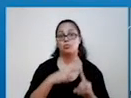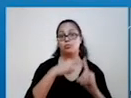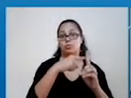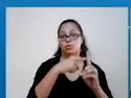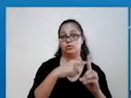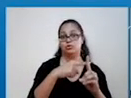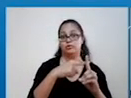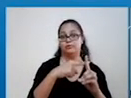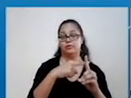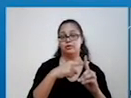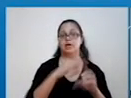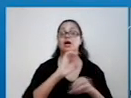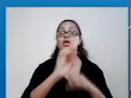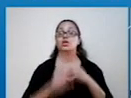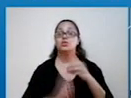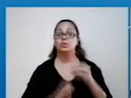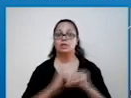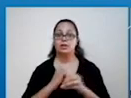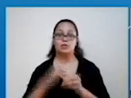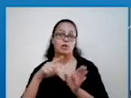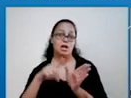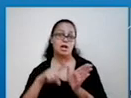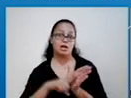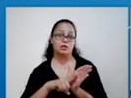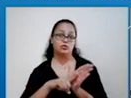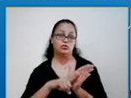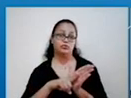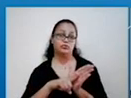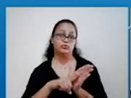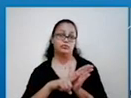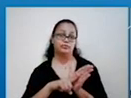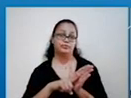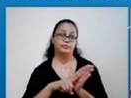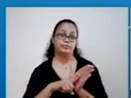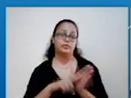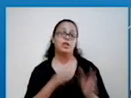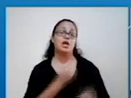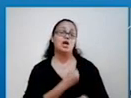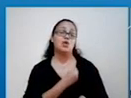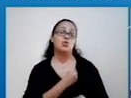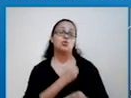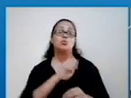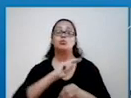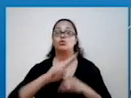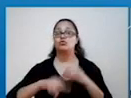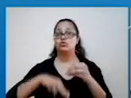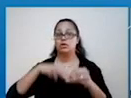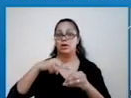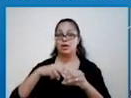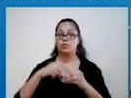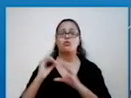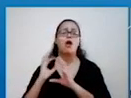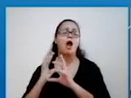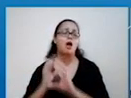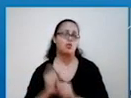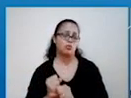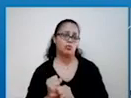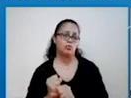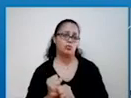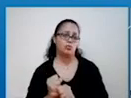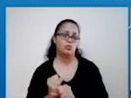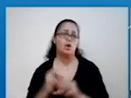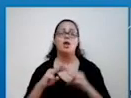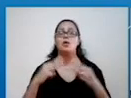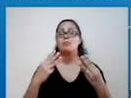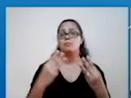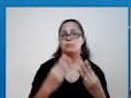positiva e os elétrons têm carga elétrica negativa. E o número de nêutrons a gente calcula, o número de massa menos o número